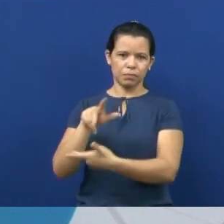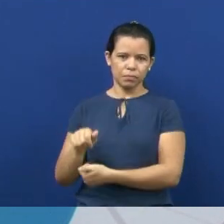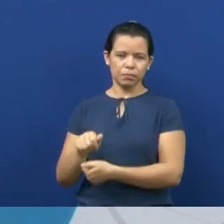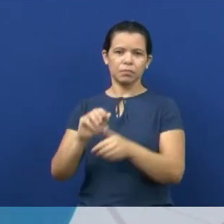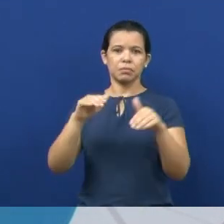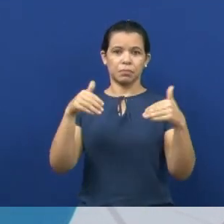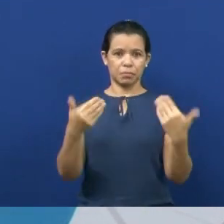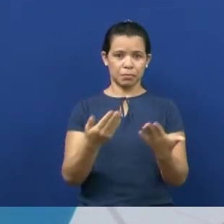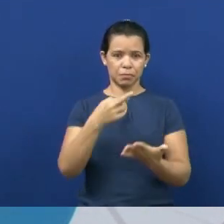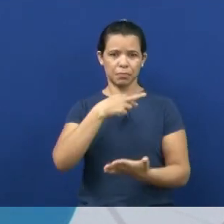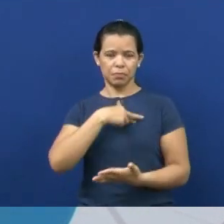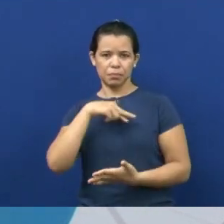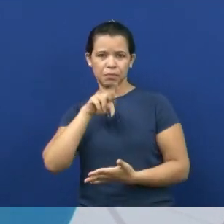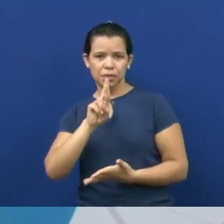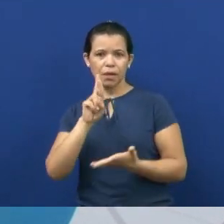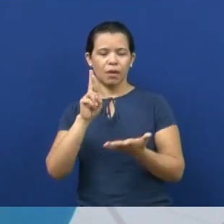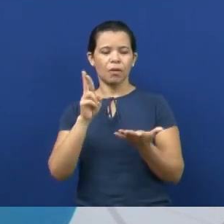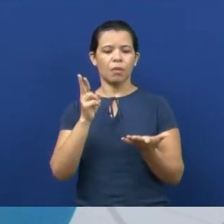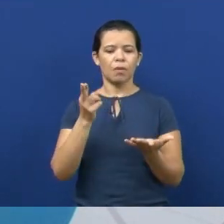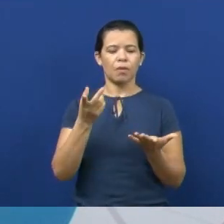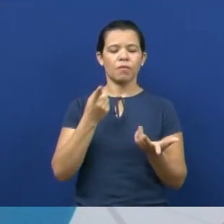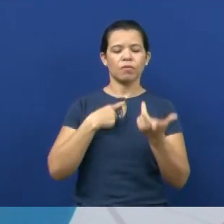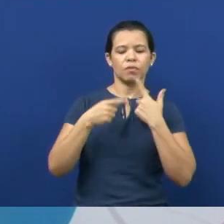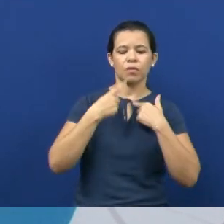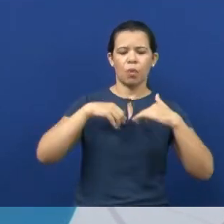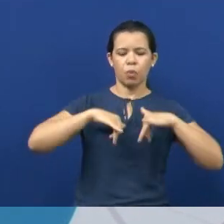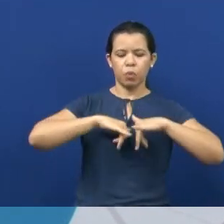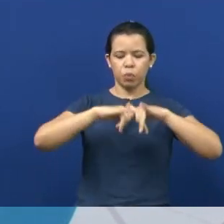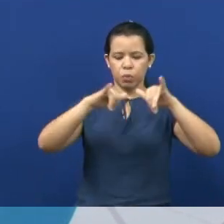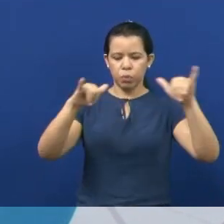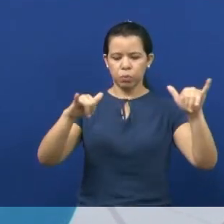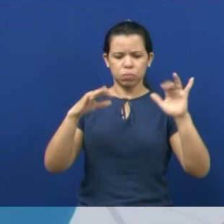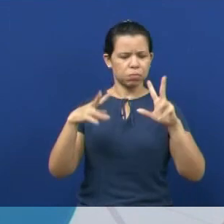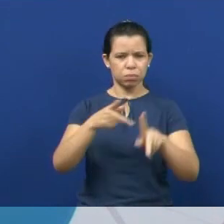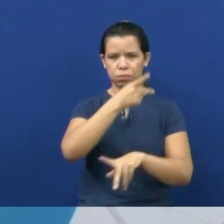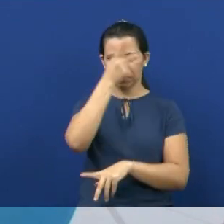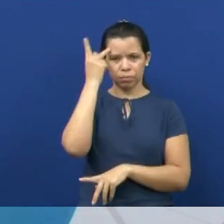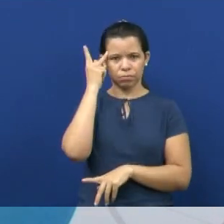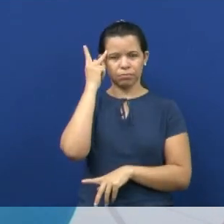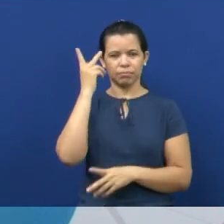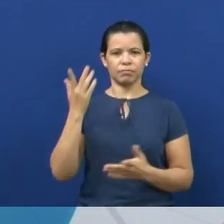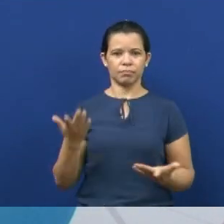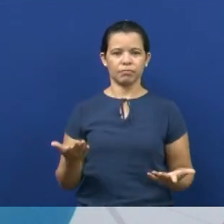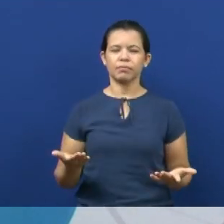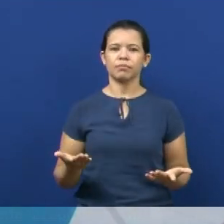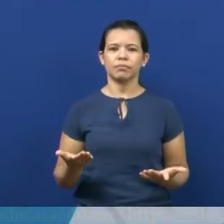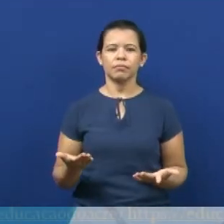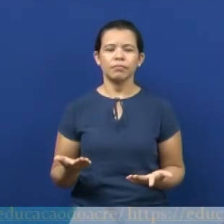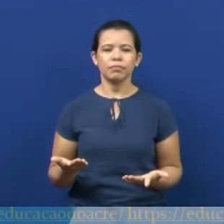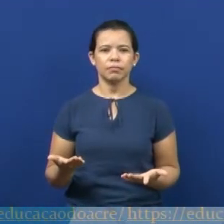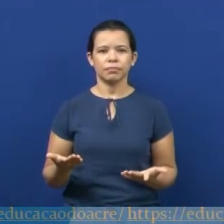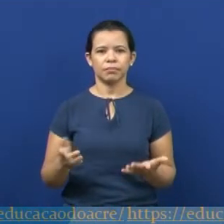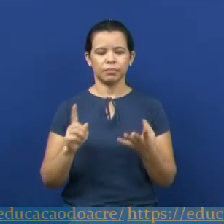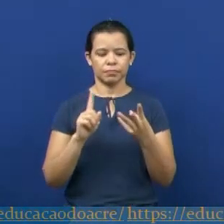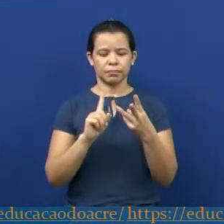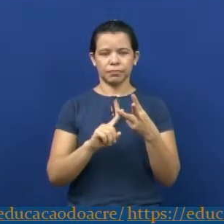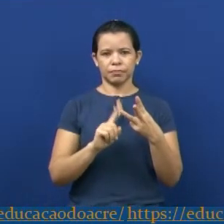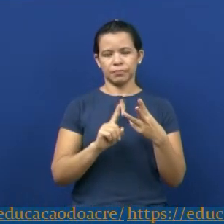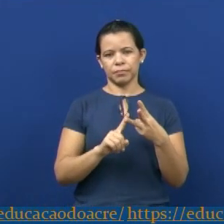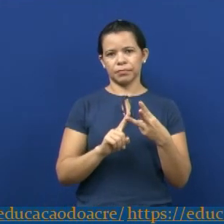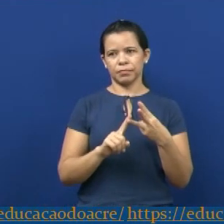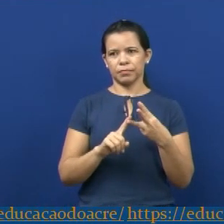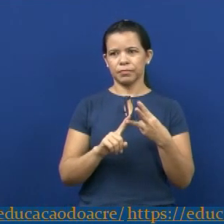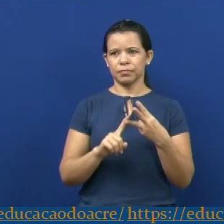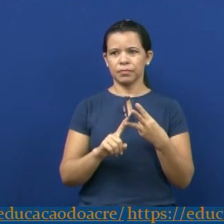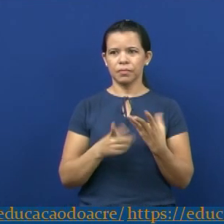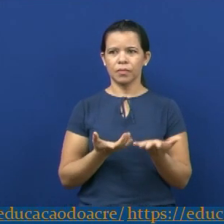forma de acreditar possa ser representada no mundo inteiro, tá? No 3, práticas culturais e